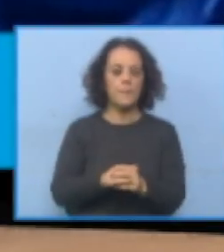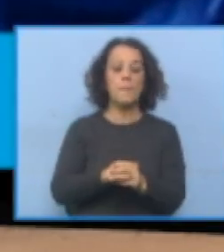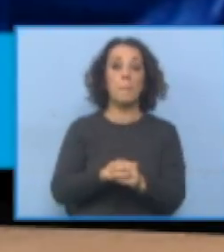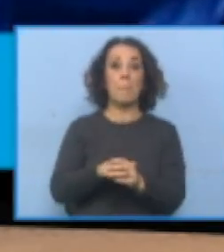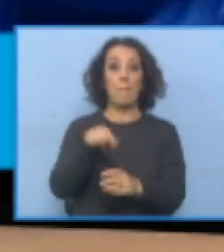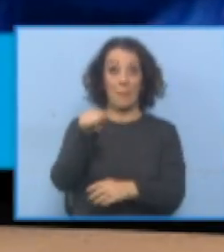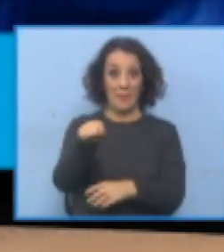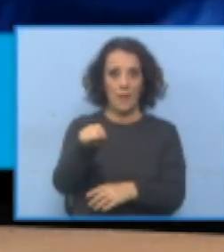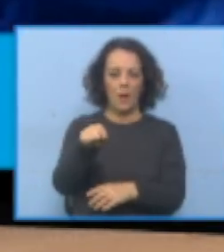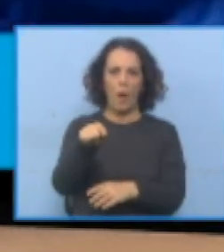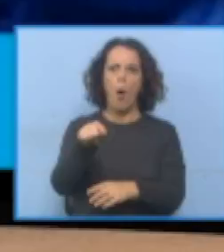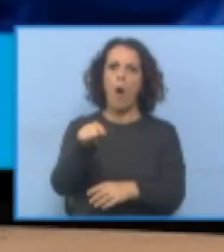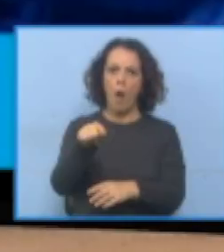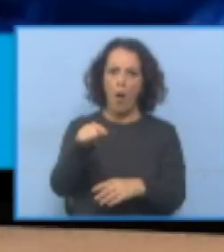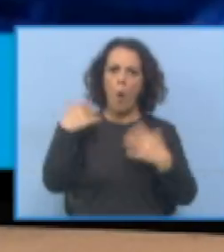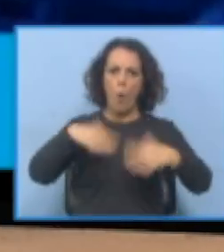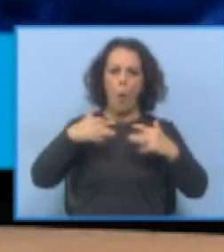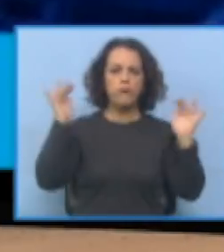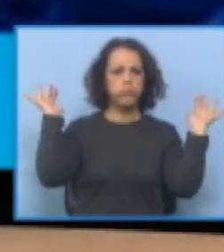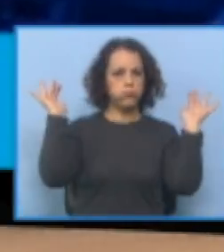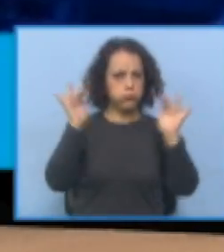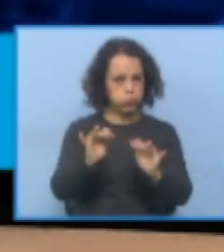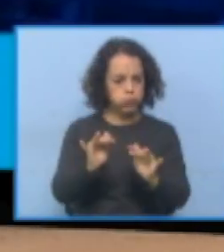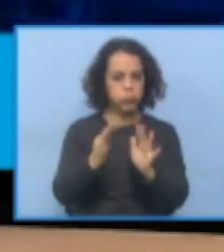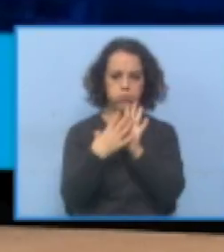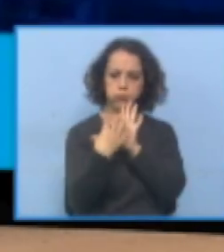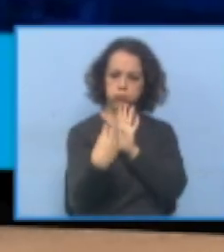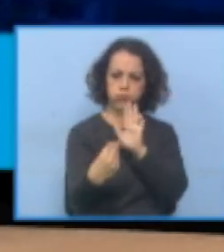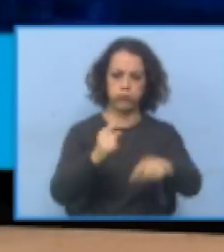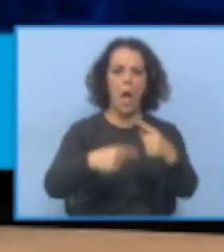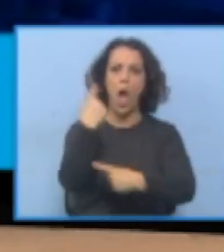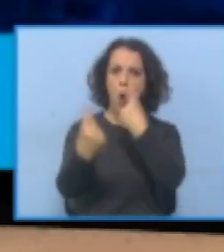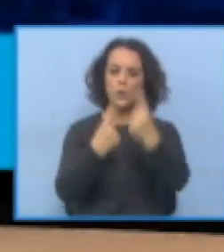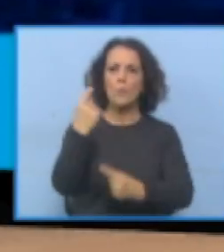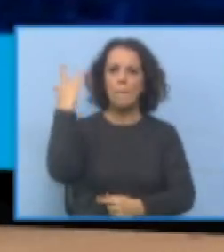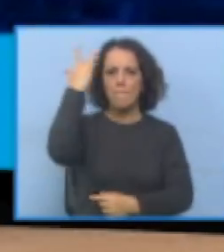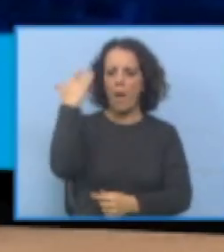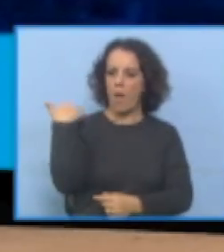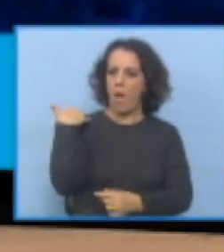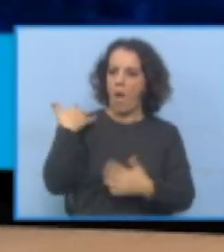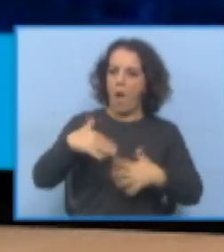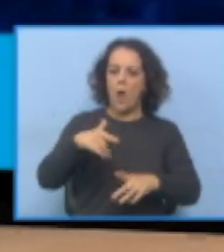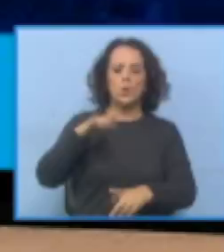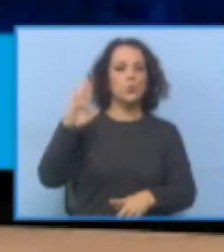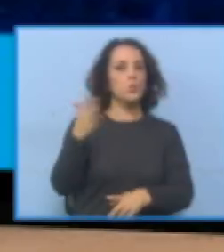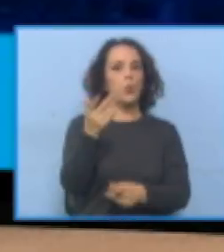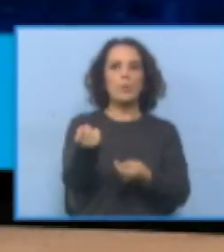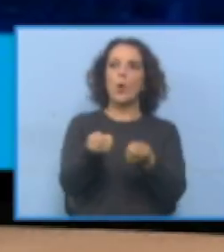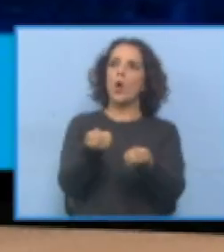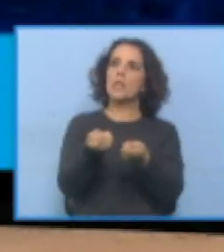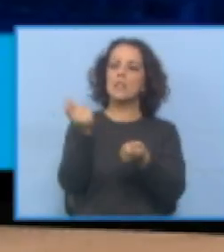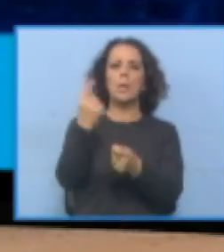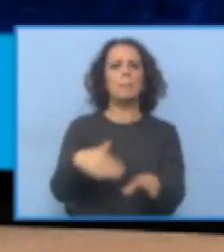evento que teve grande repercussão. Aliás, ouvi mesmo padre dizer que foi o evento mais bem organizado que eles se lembram de